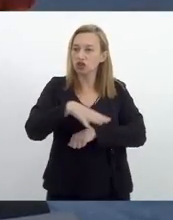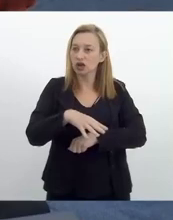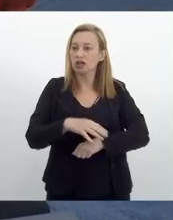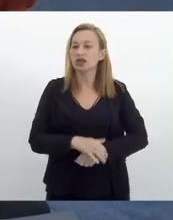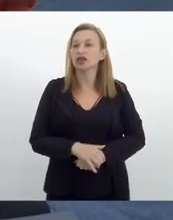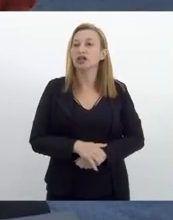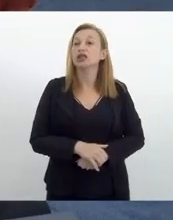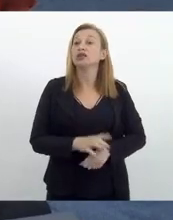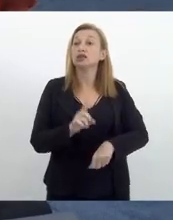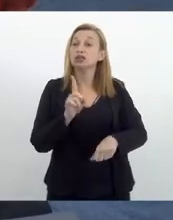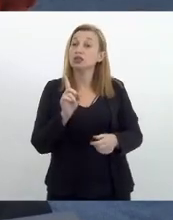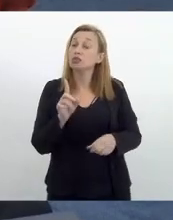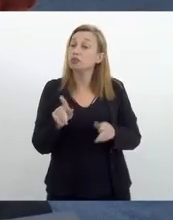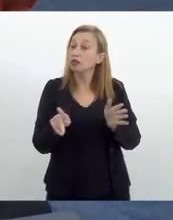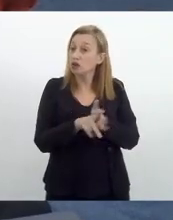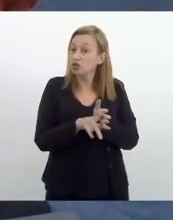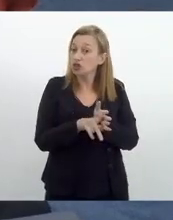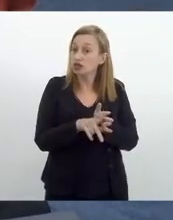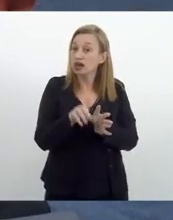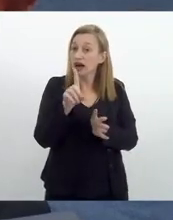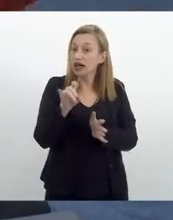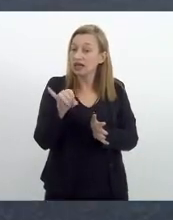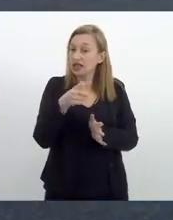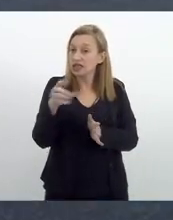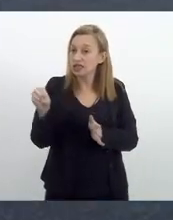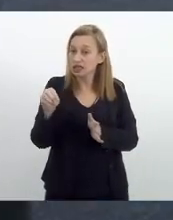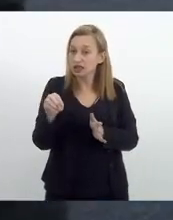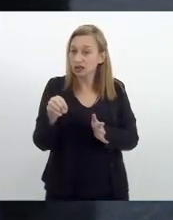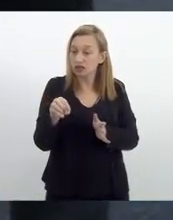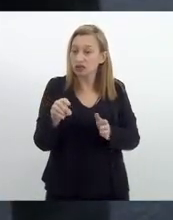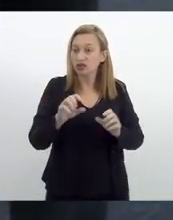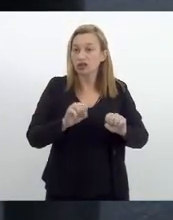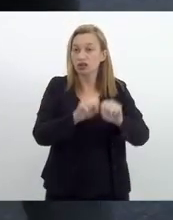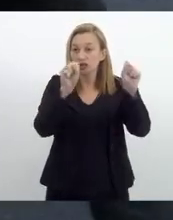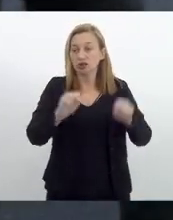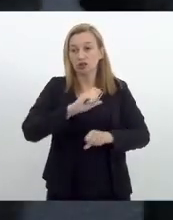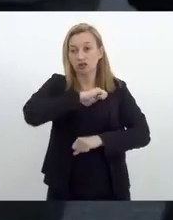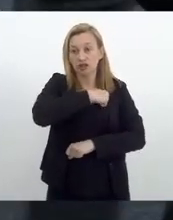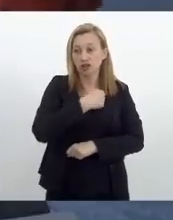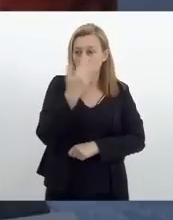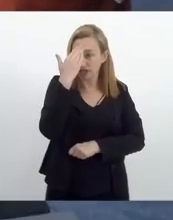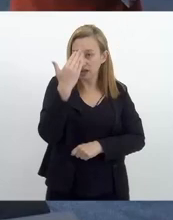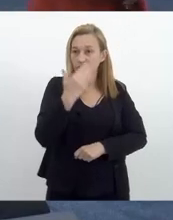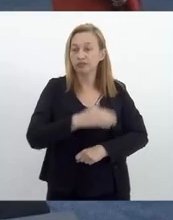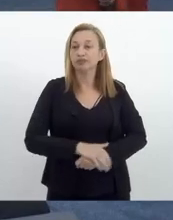nesse projeto da adesão ao regime de recuperação fiscal. Obrigado.